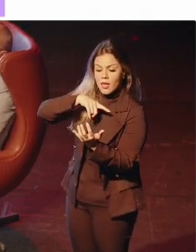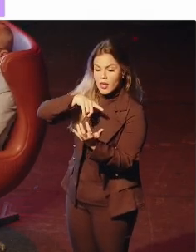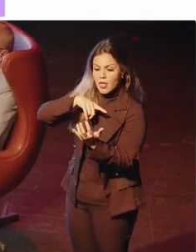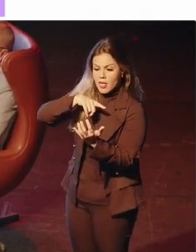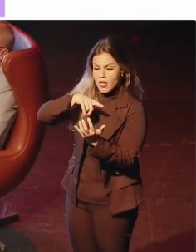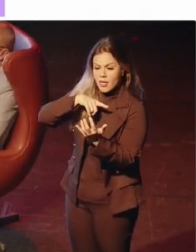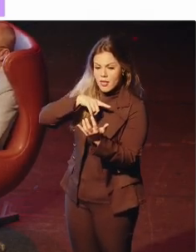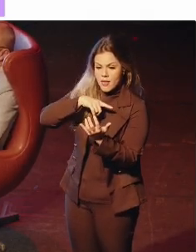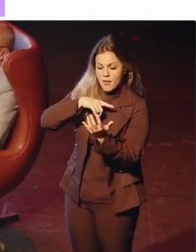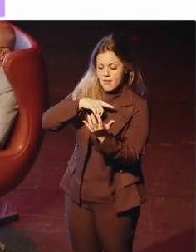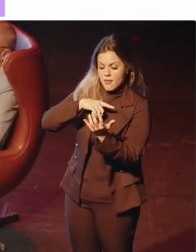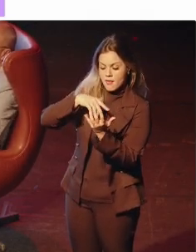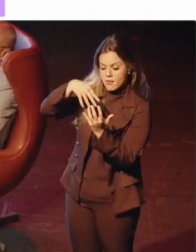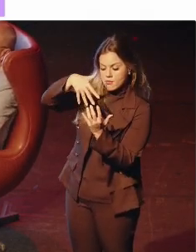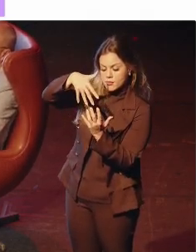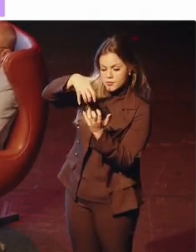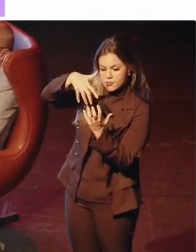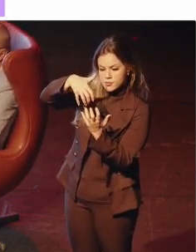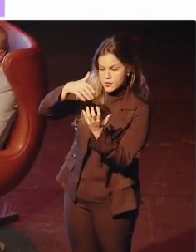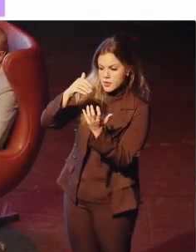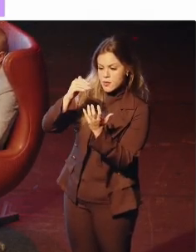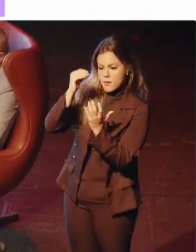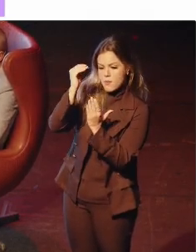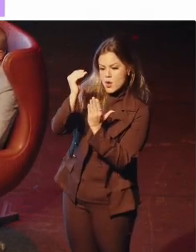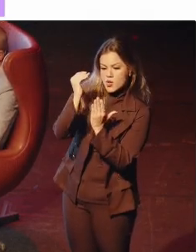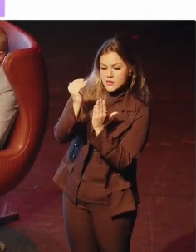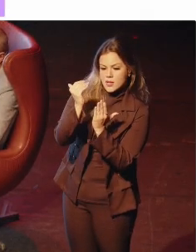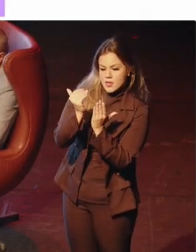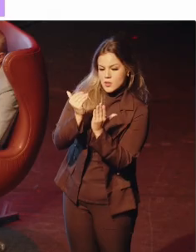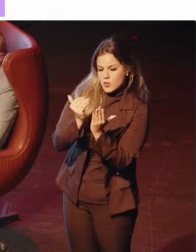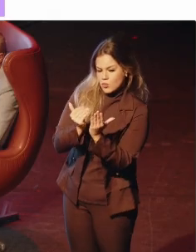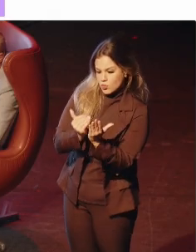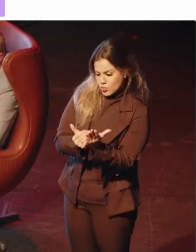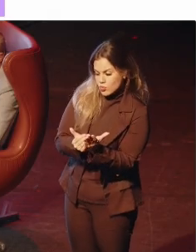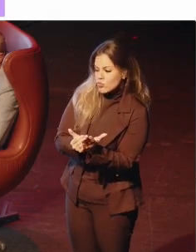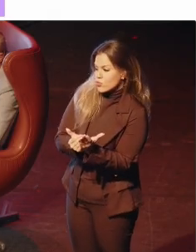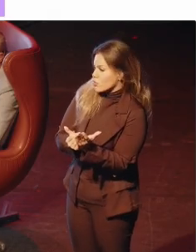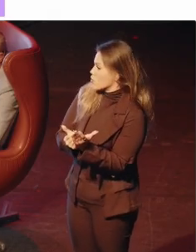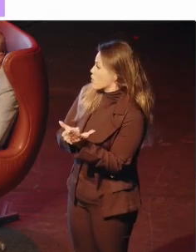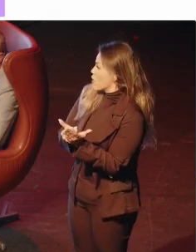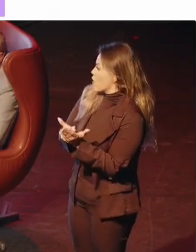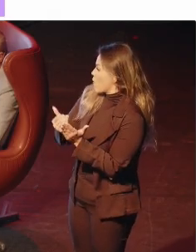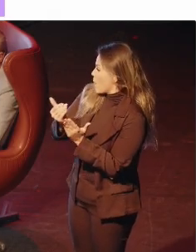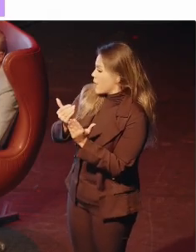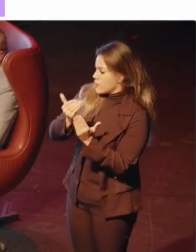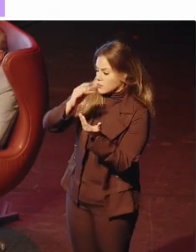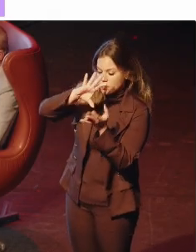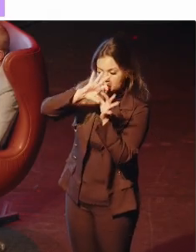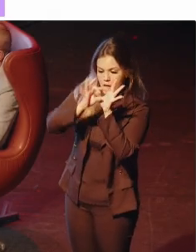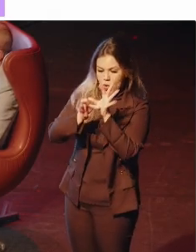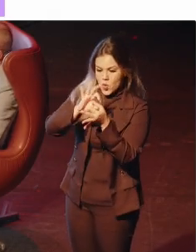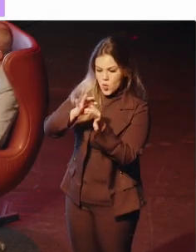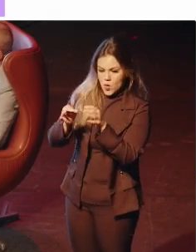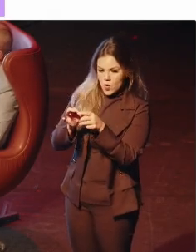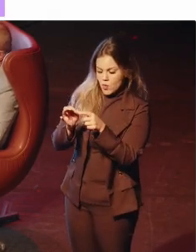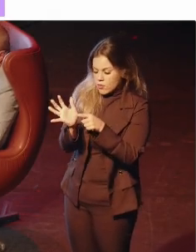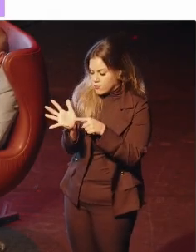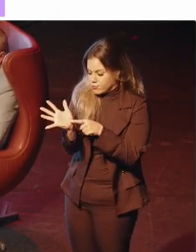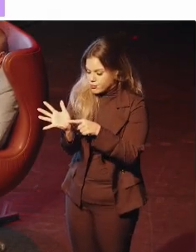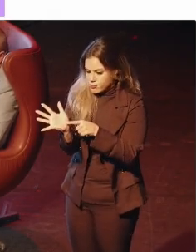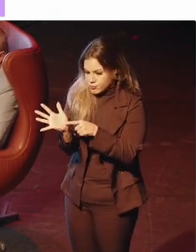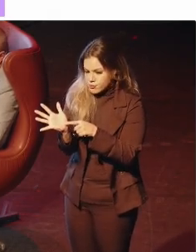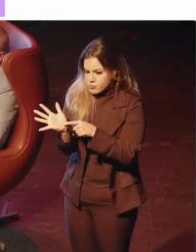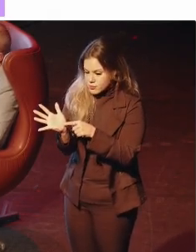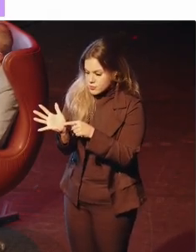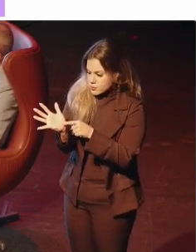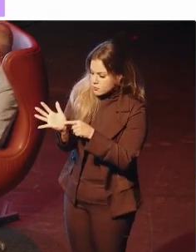de processos que ocorrem, se iniciando aqui na membrana do neurônio e vai até o